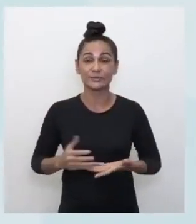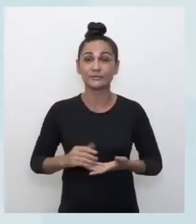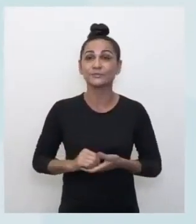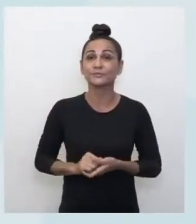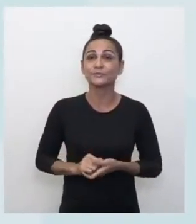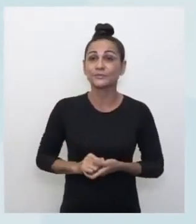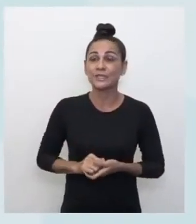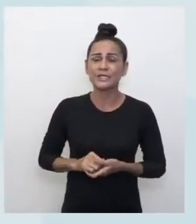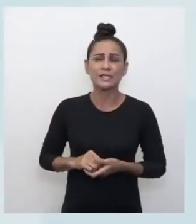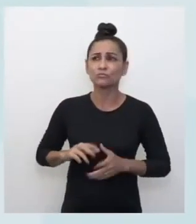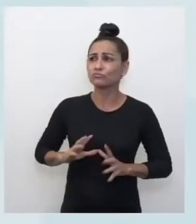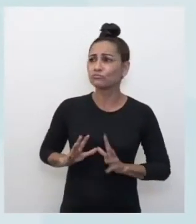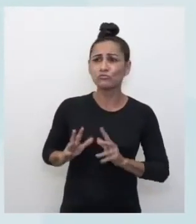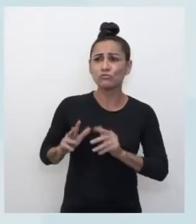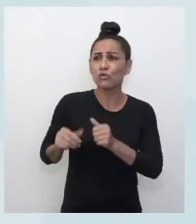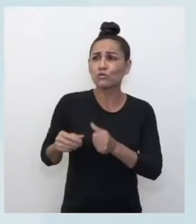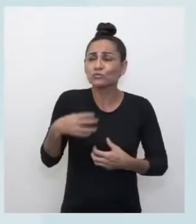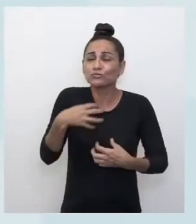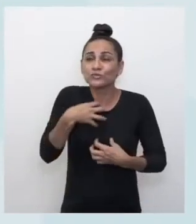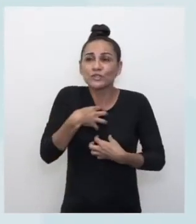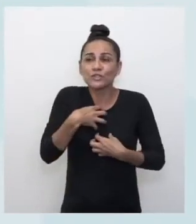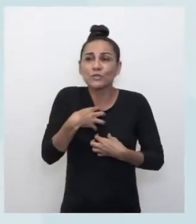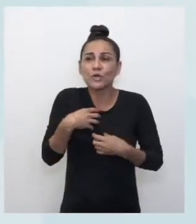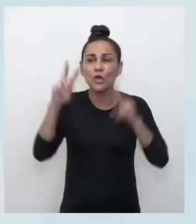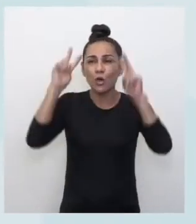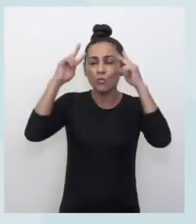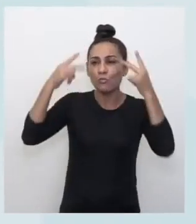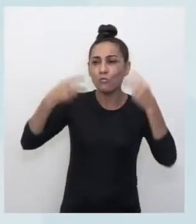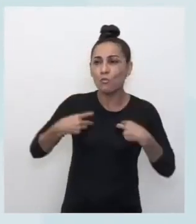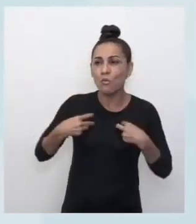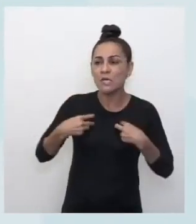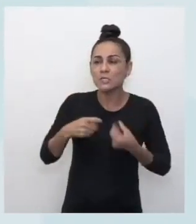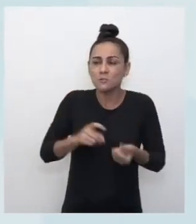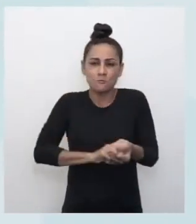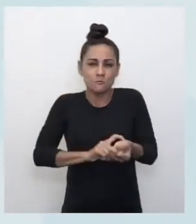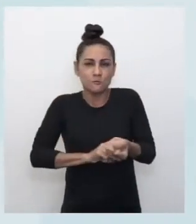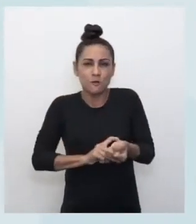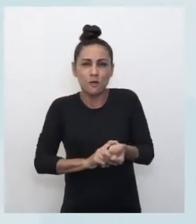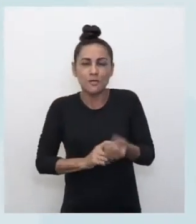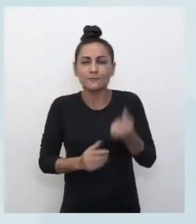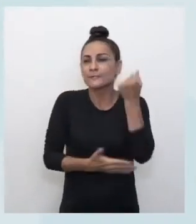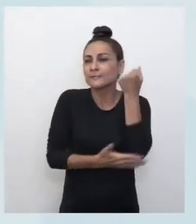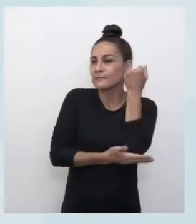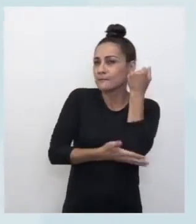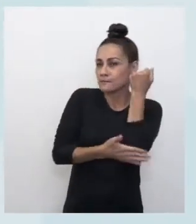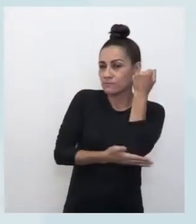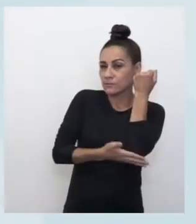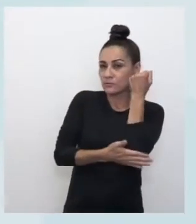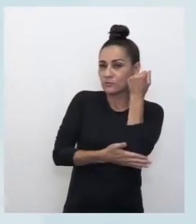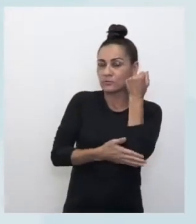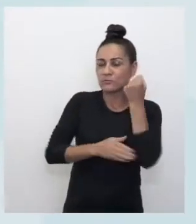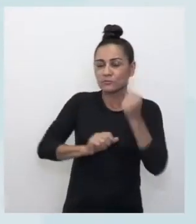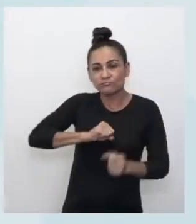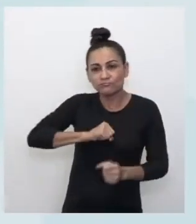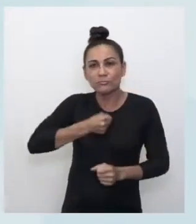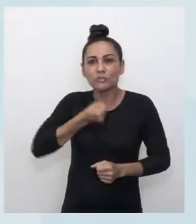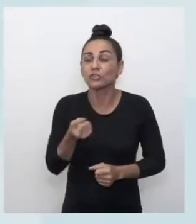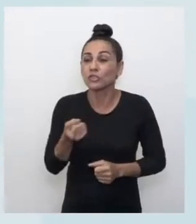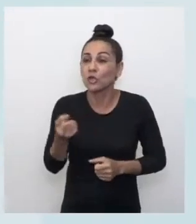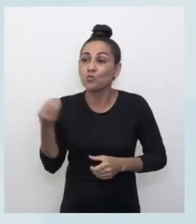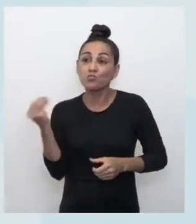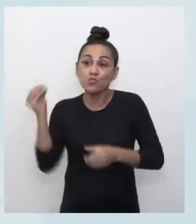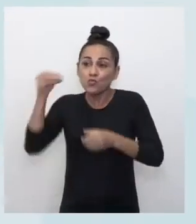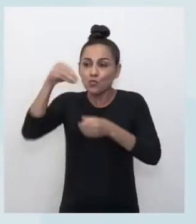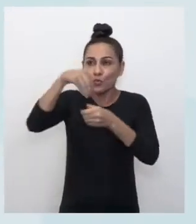Então, todos os sentimentos humanos, até os mais primitivos, raiva, ciúme, ódio, tudo isso é colocado, né,